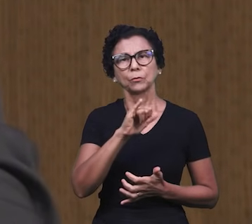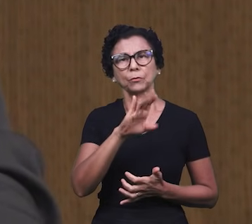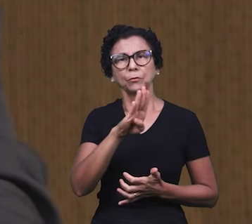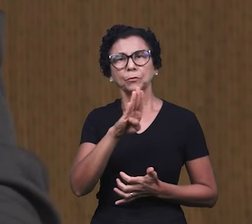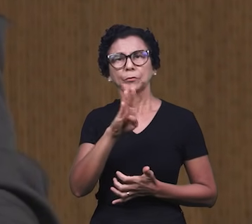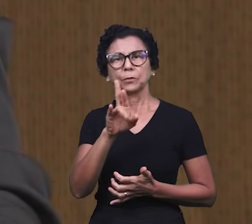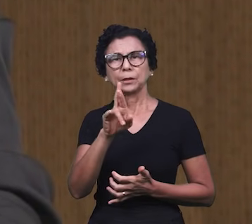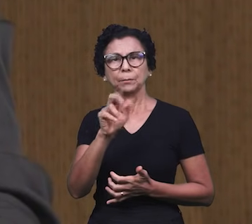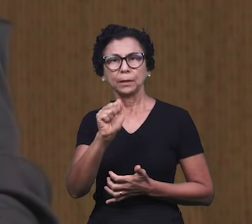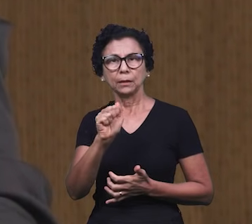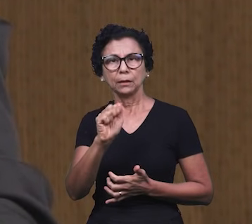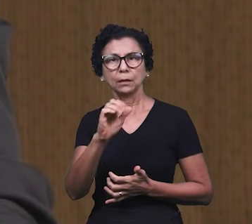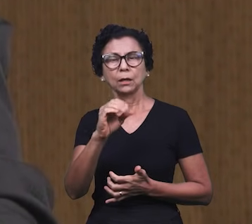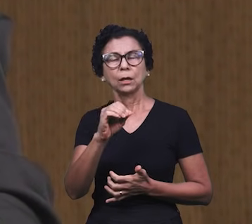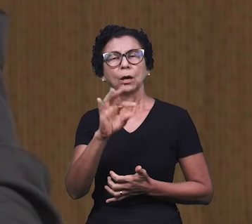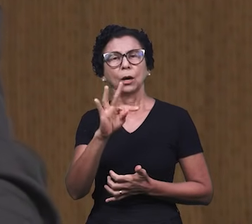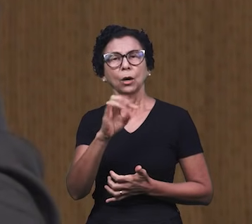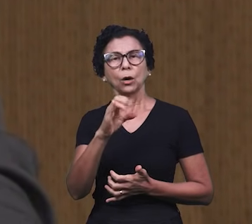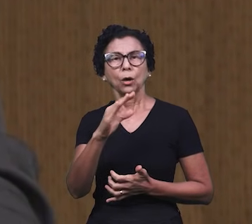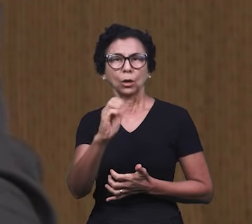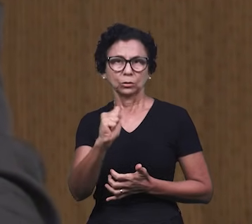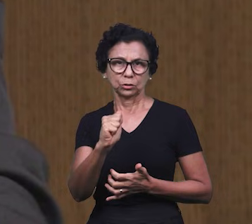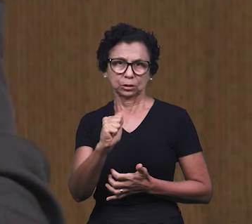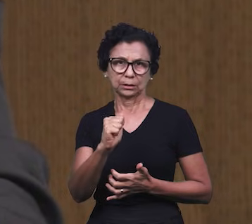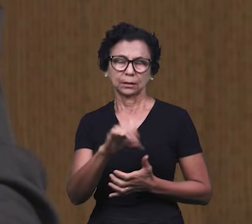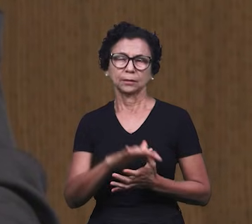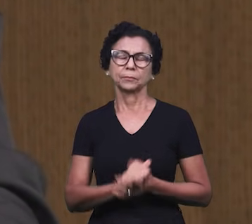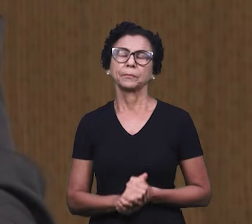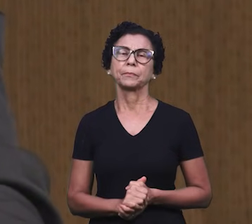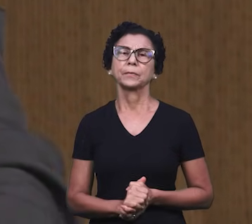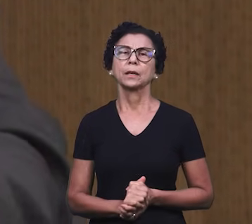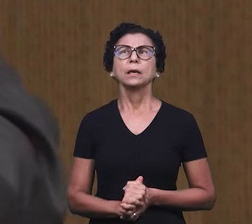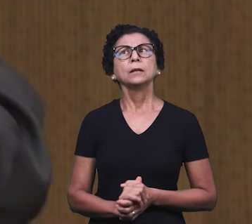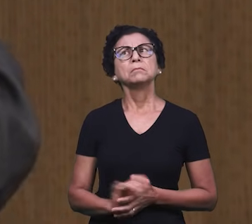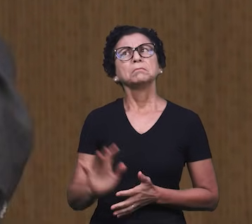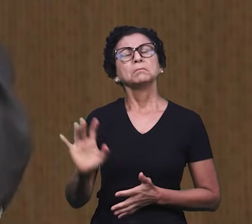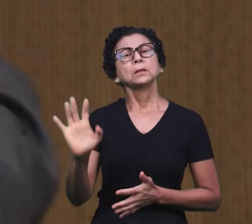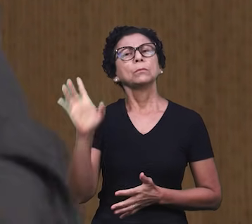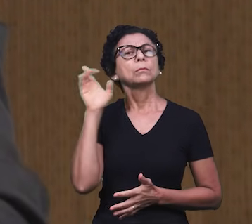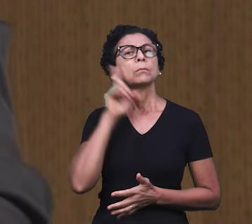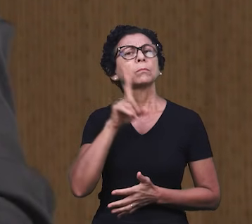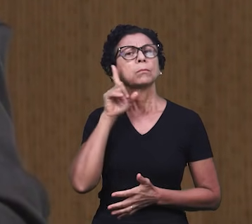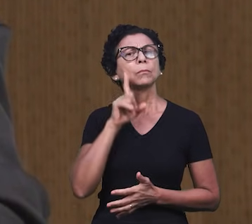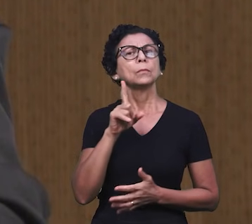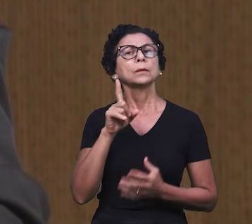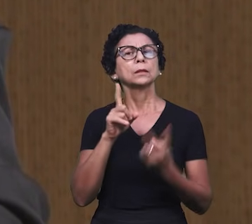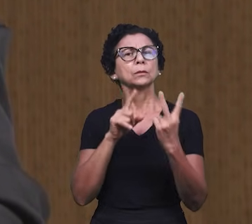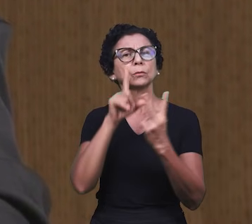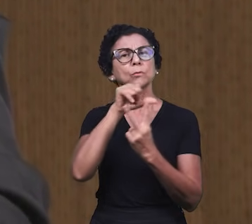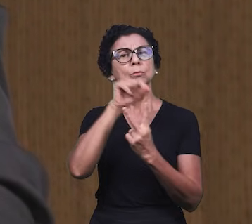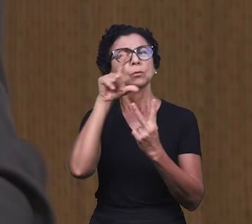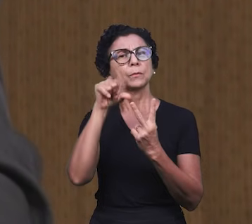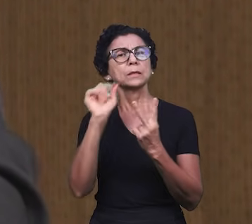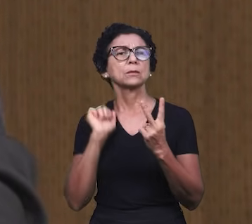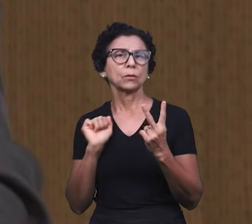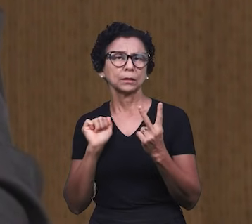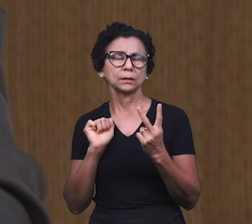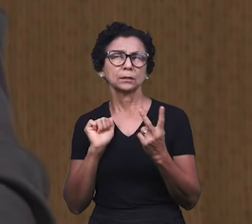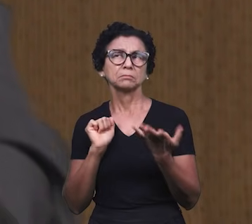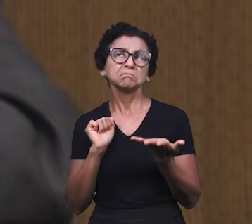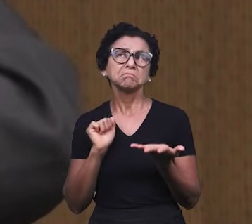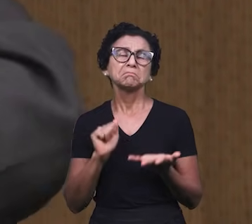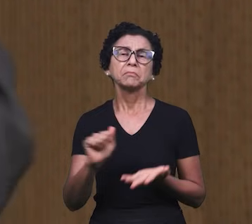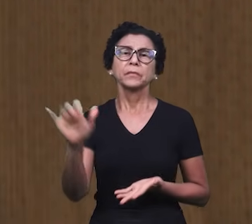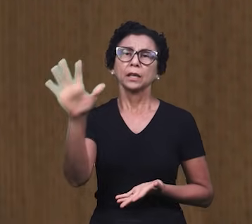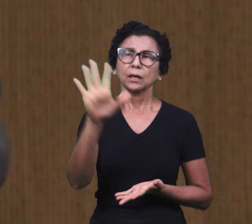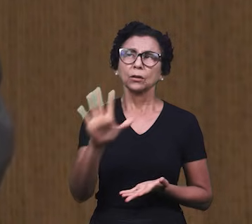Nos Estados Unidos tem as duas condições, mas por satélite o pessoal usa muito pouco, usa mais também por essa questão de cabo. Na Europa